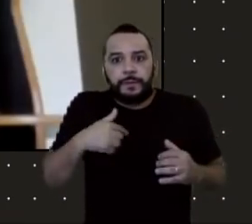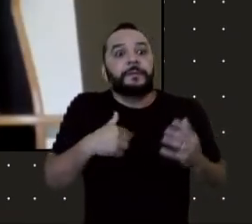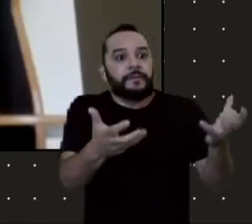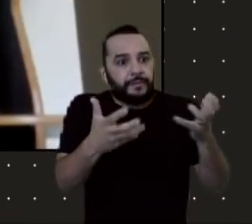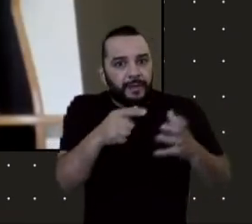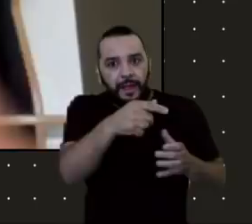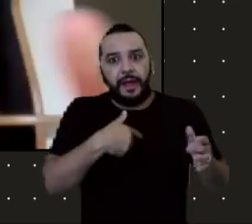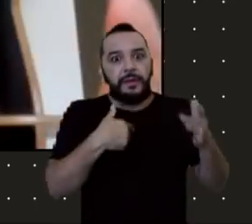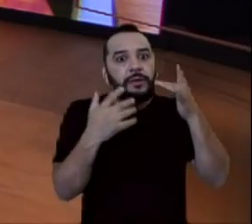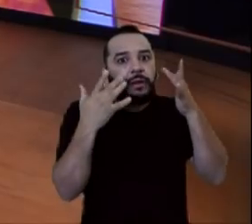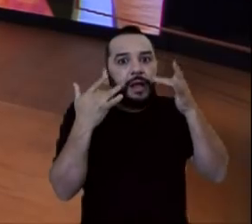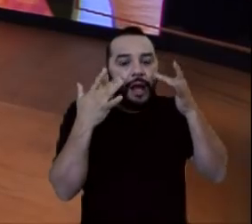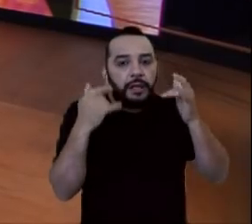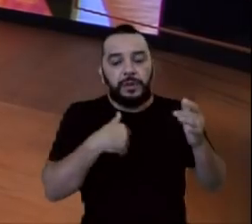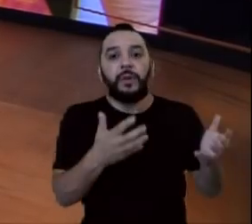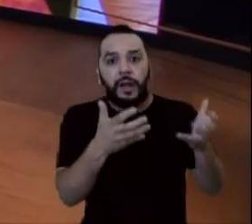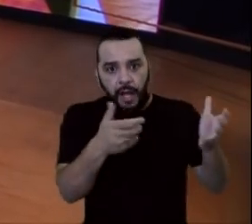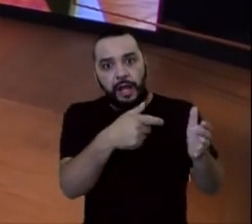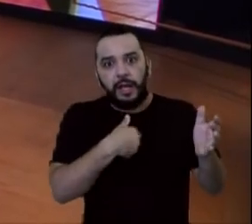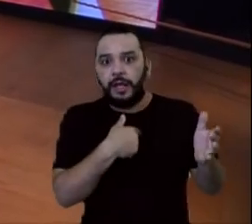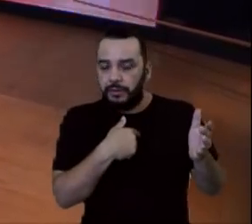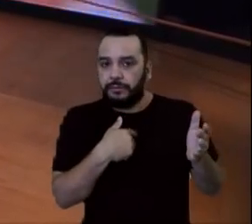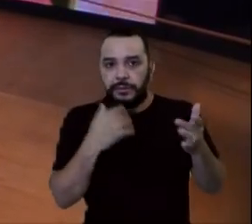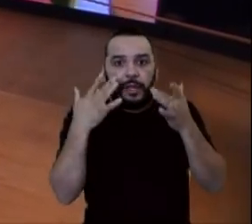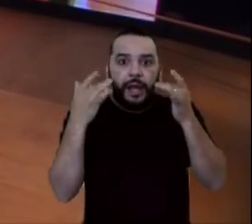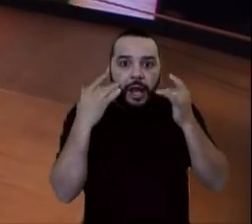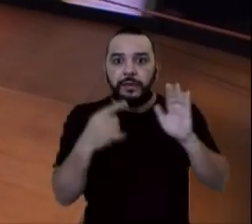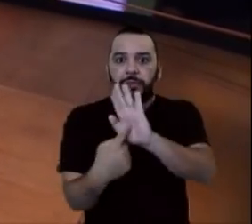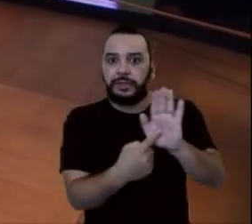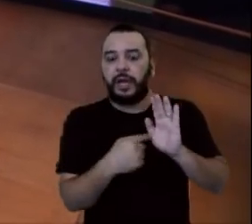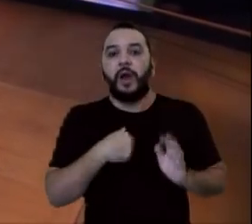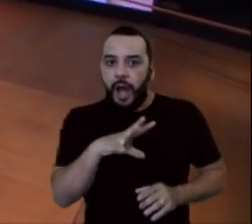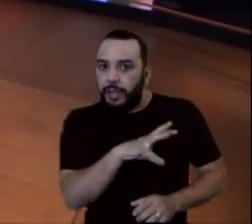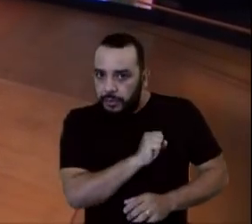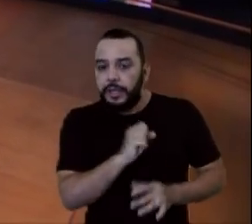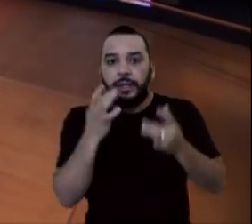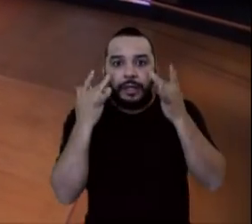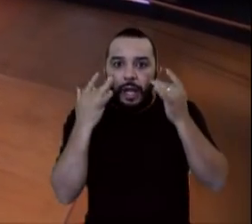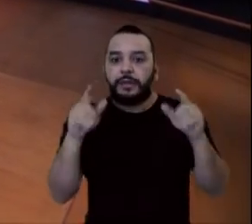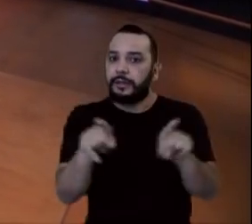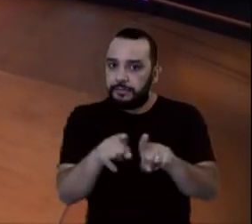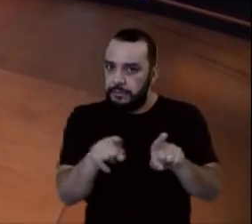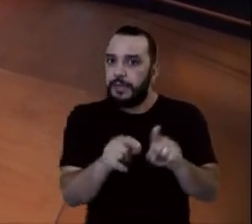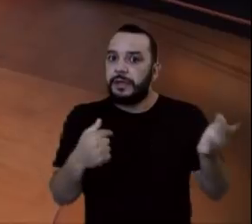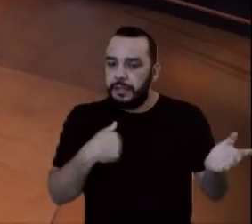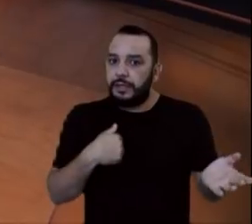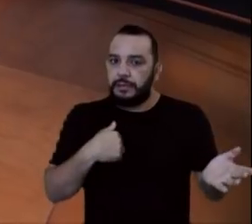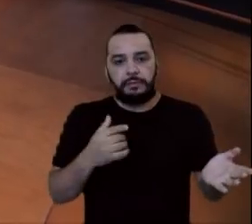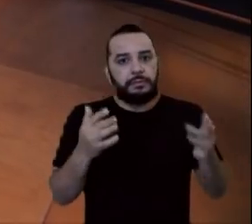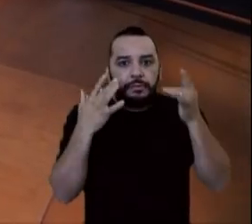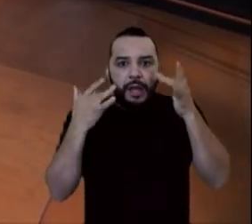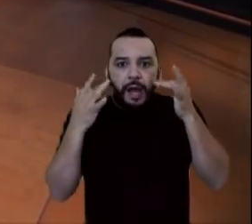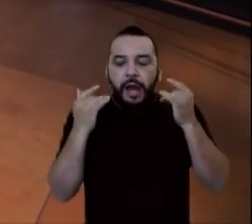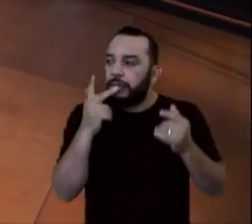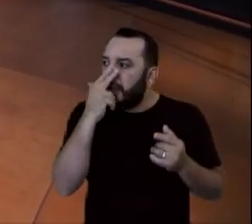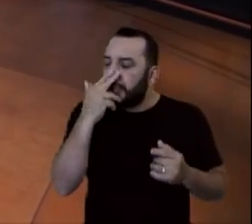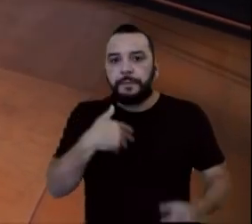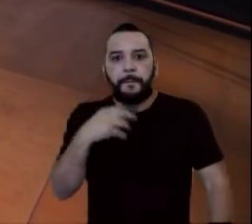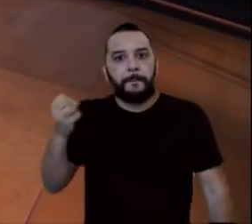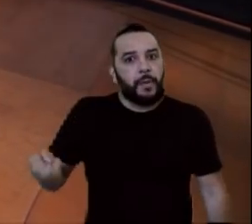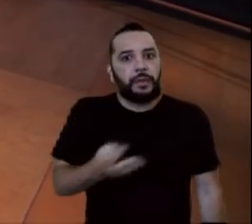história, eu falei, eu quero fazer essa peça. De qualquer jeito eu quero fazer essa peça, porque eu adorei a peça também. A peça é uma peça surrealista,